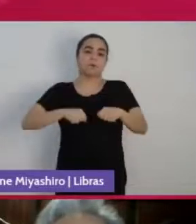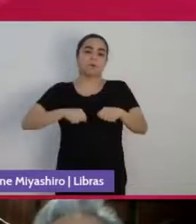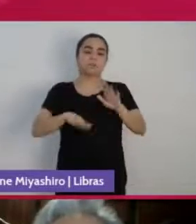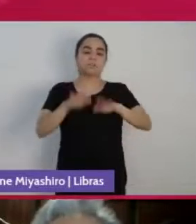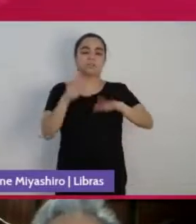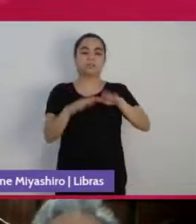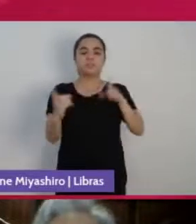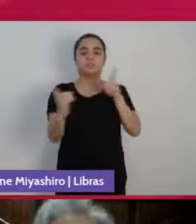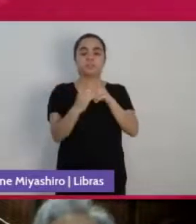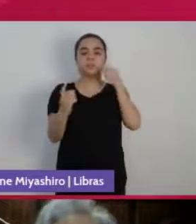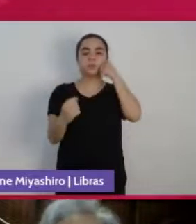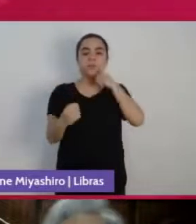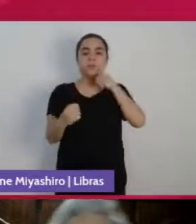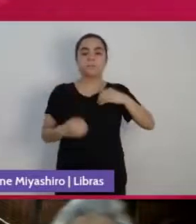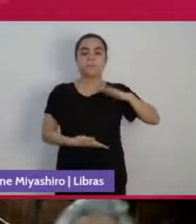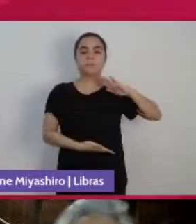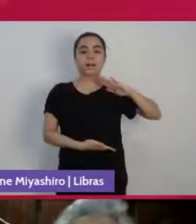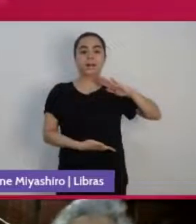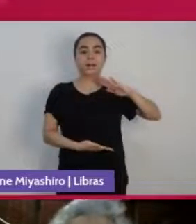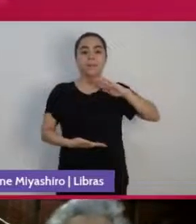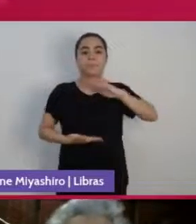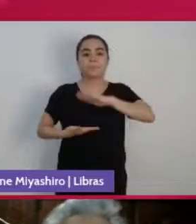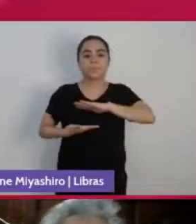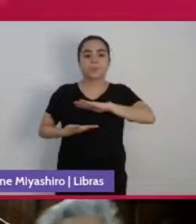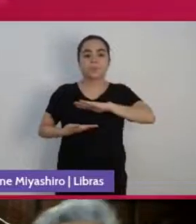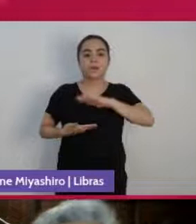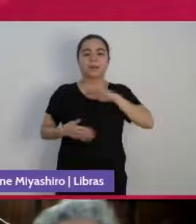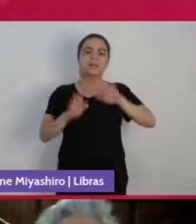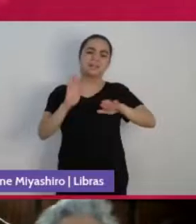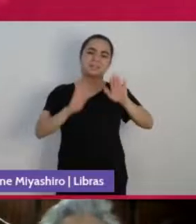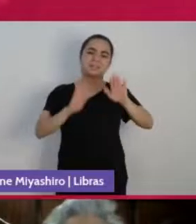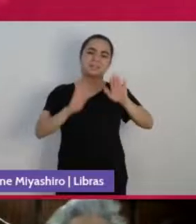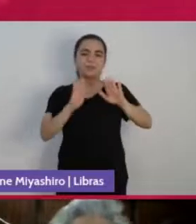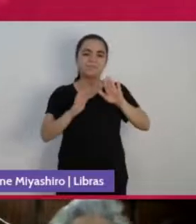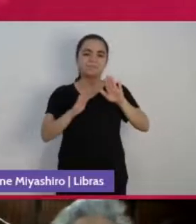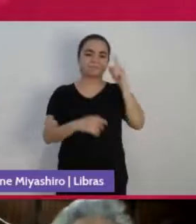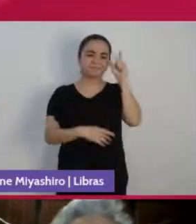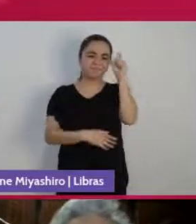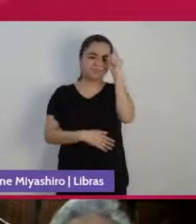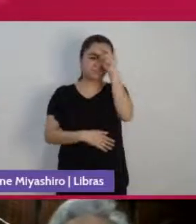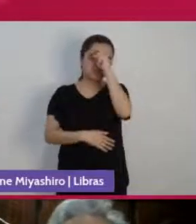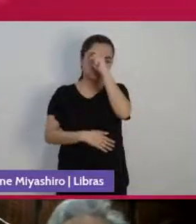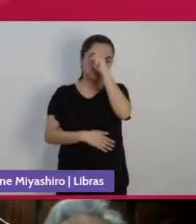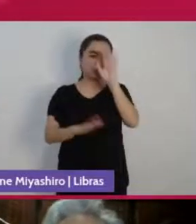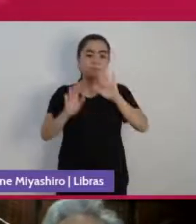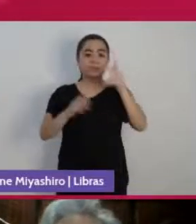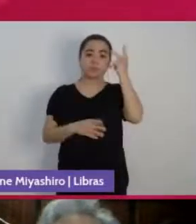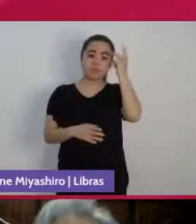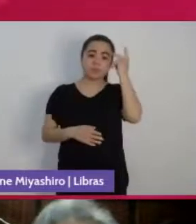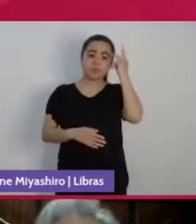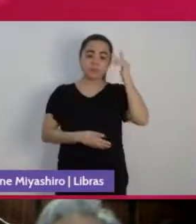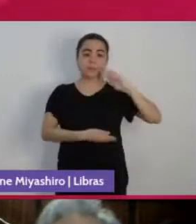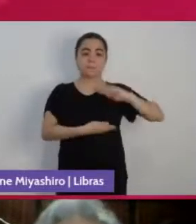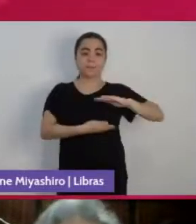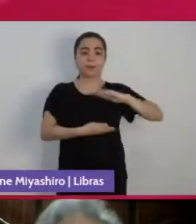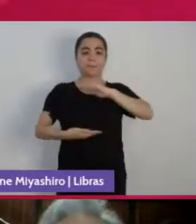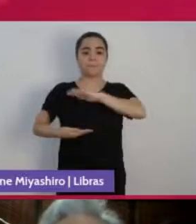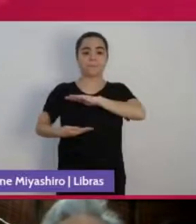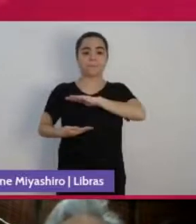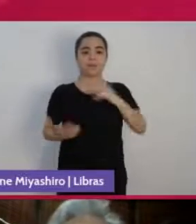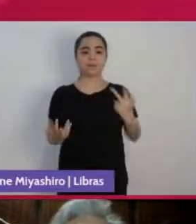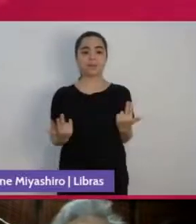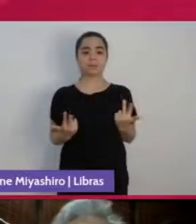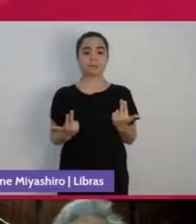mama maior que a outra? Pode, mas isso é uma situação mais rara. Normalmente, a paciente tem a mama de tamanho igual.